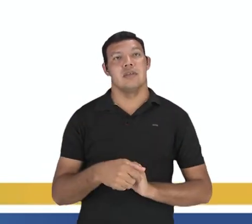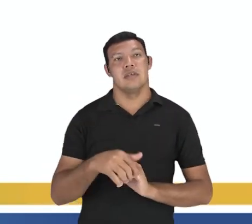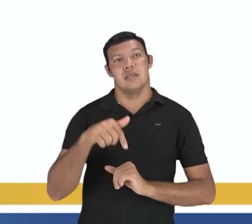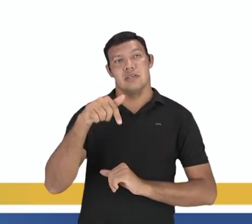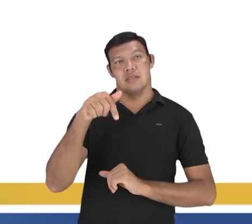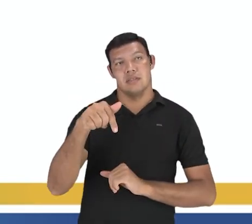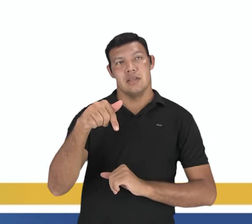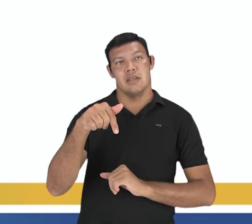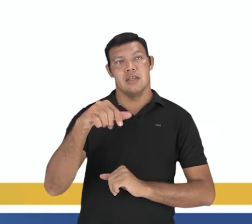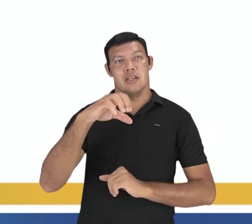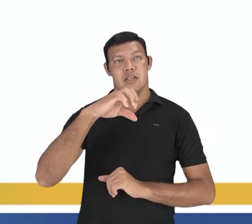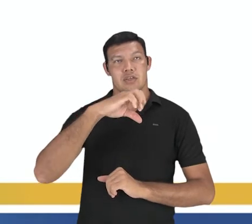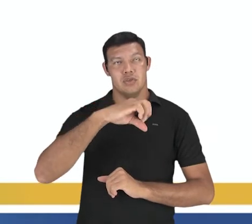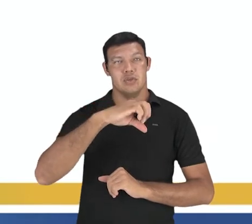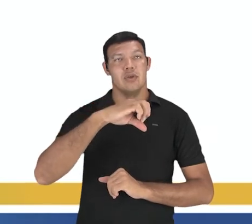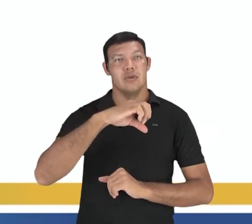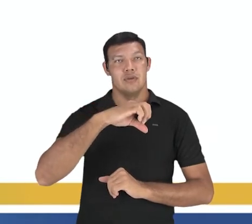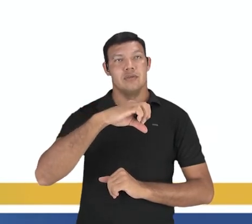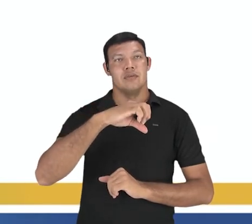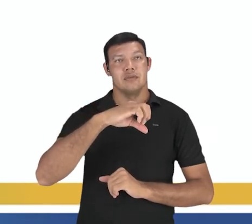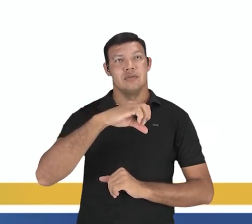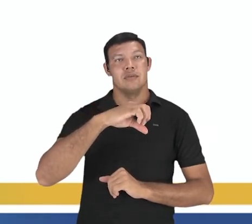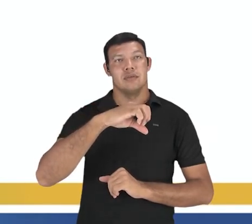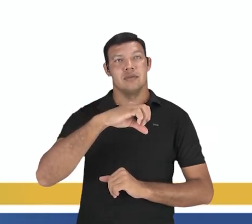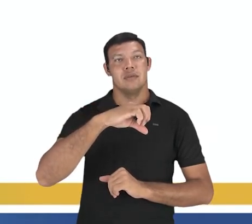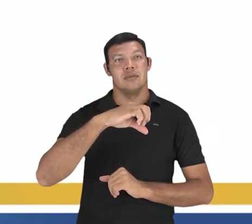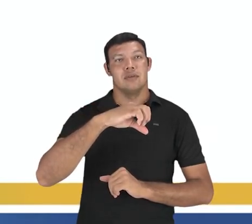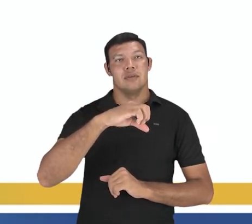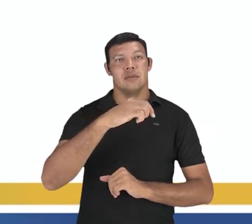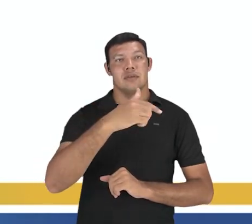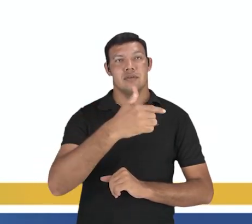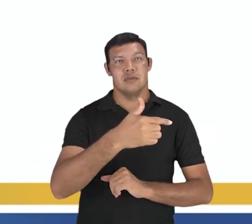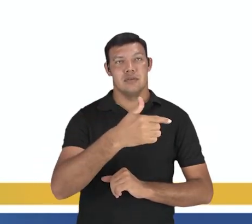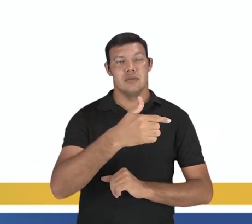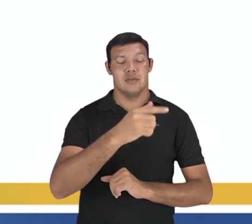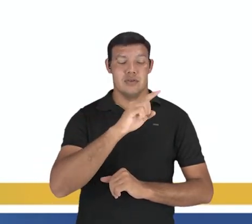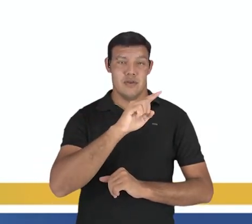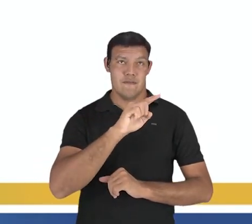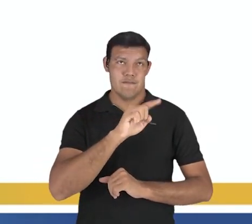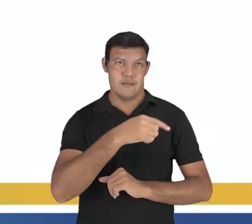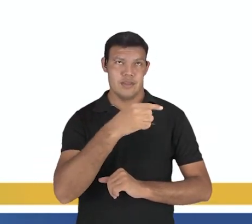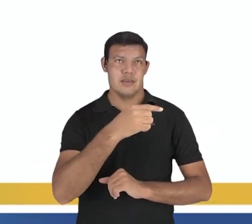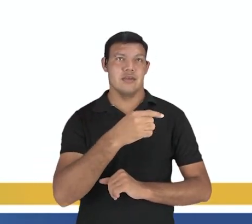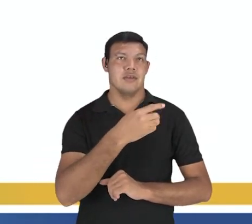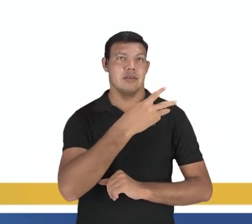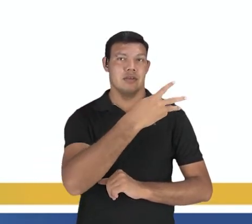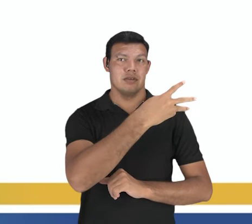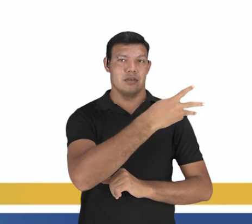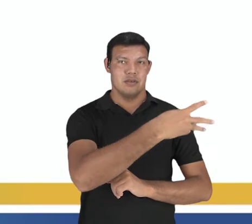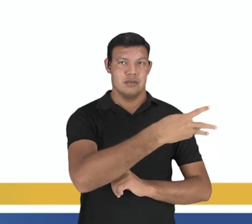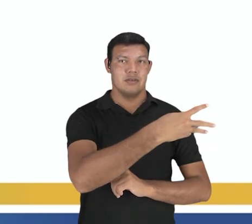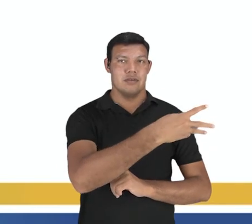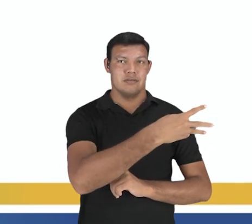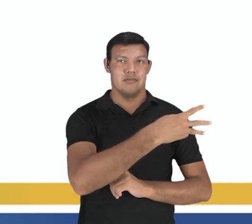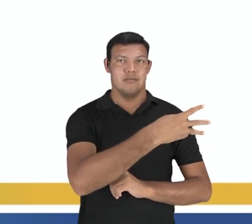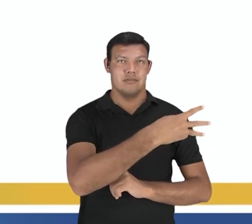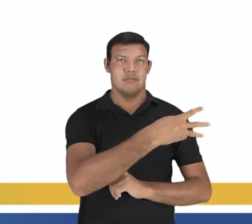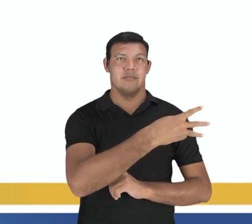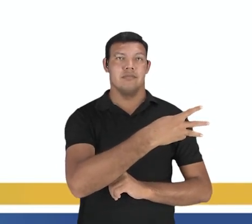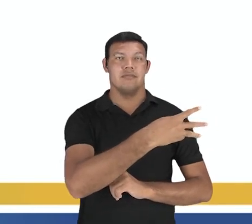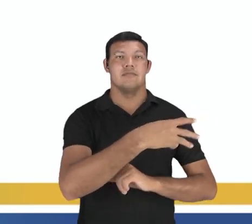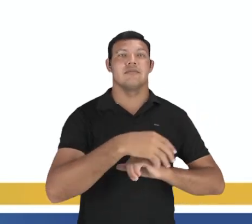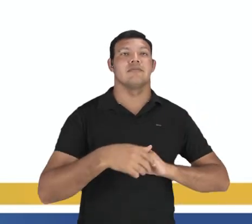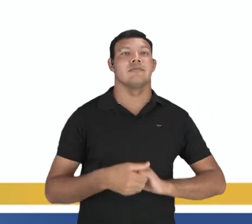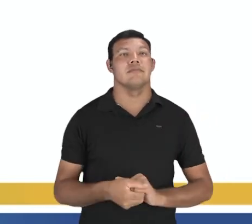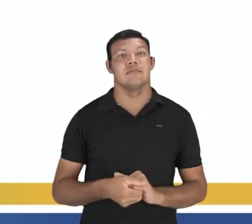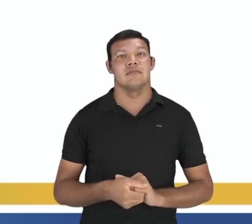mais aro com mais quatro vai dar 90112 com mais era da 2 e 0 com mais três com